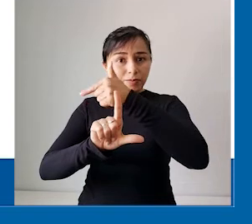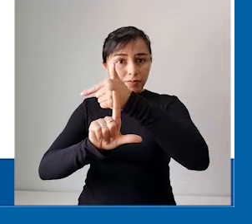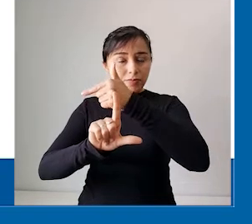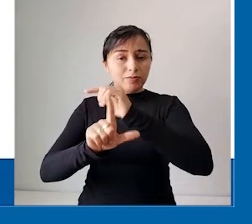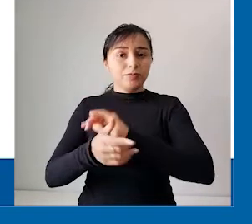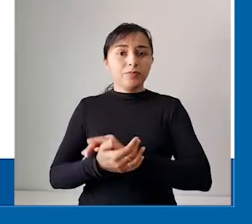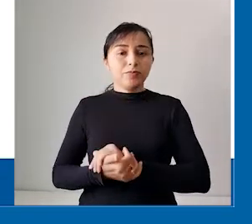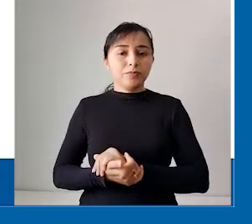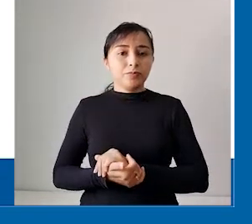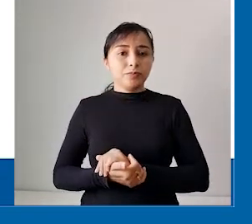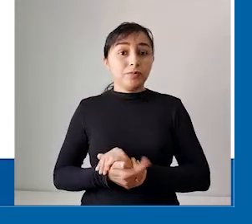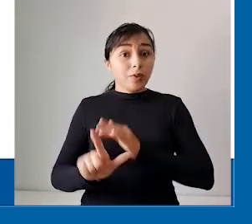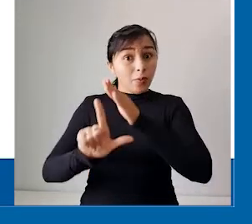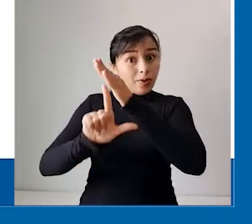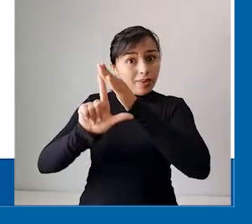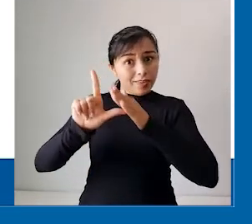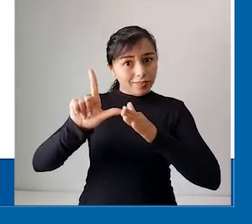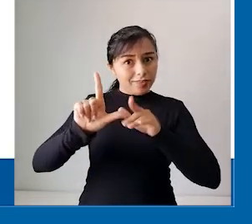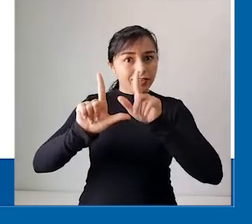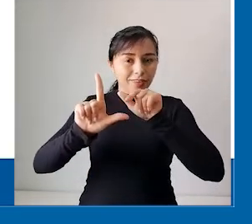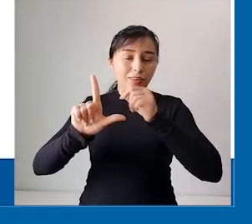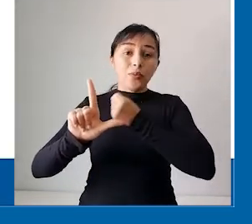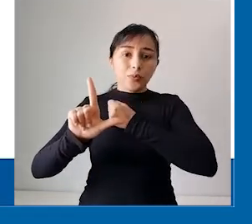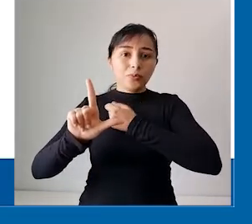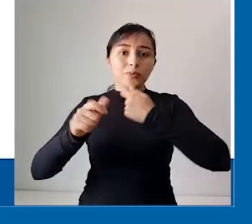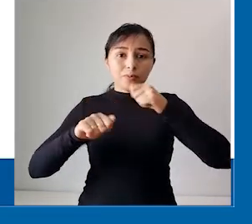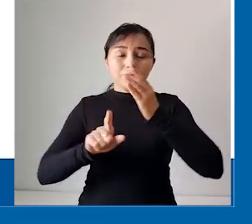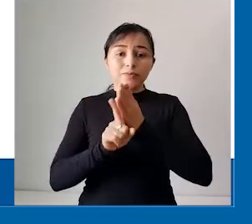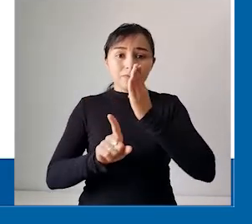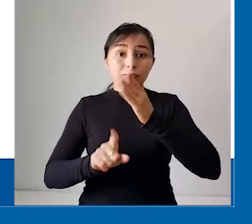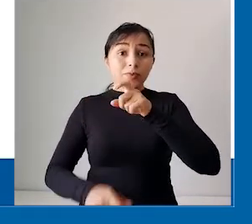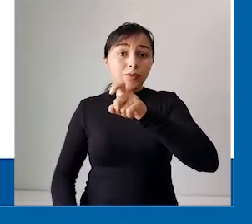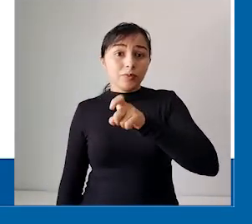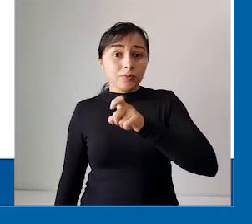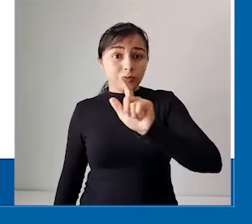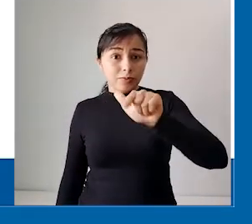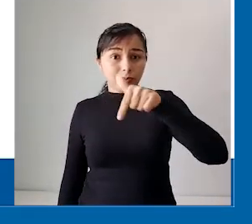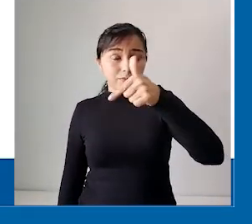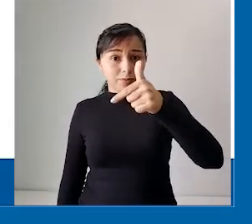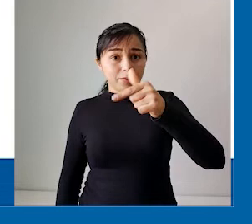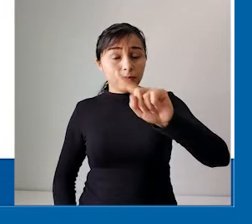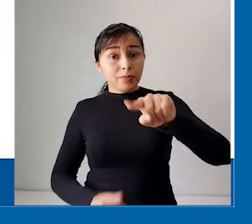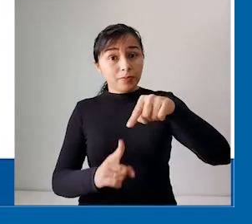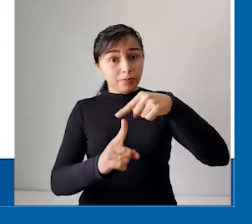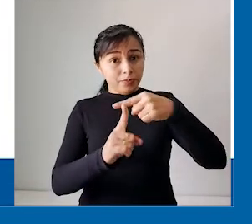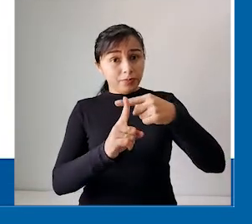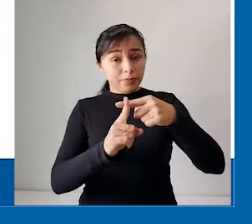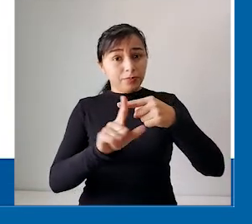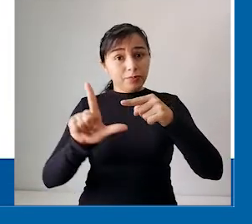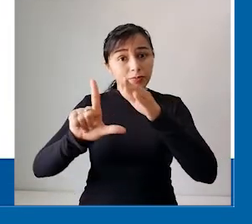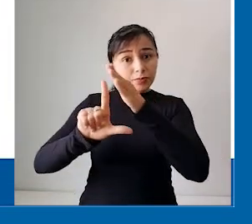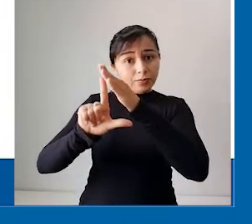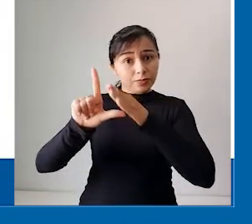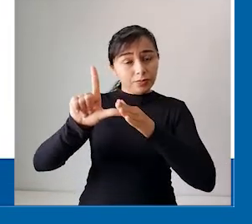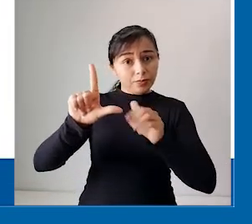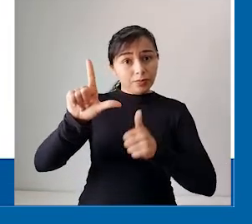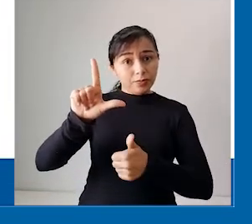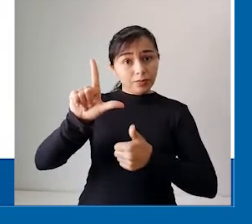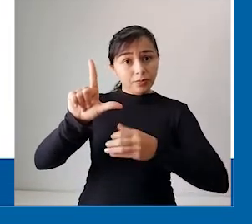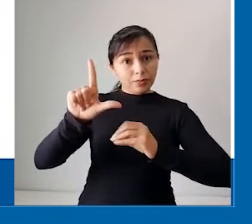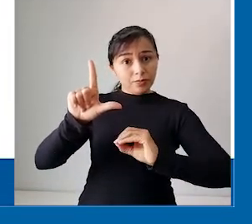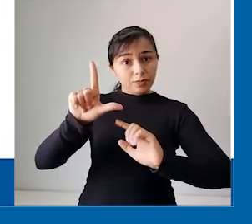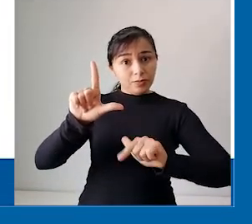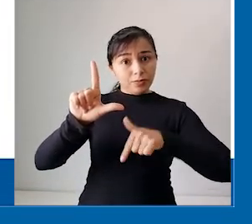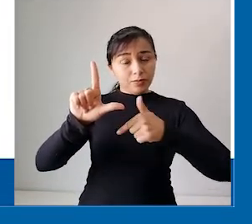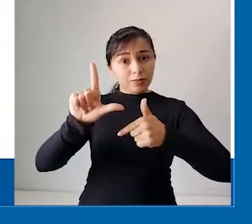queremos descobrir, vamos chamar ela de x. Então, a hipotenusa é x. X ao quadrado é igual a cateto 10, então 10 ao